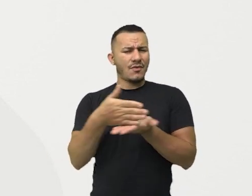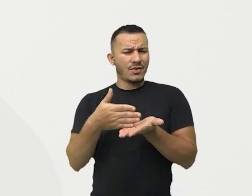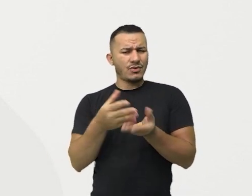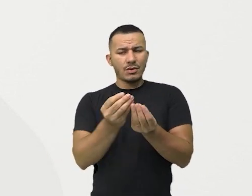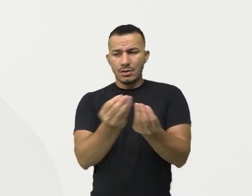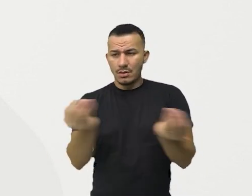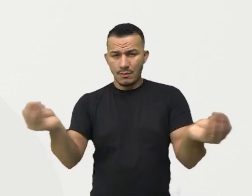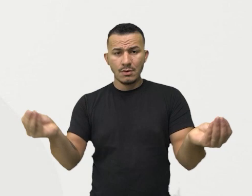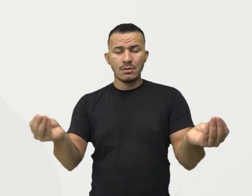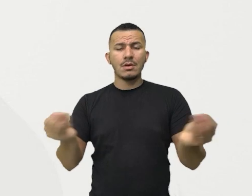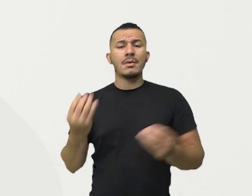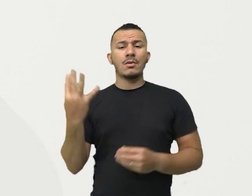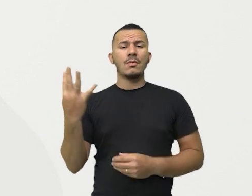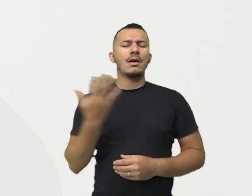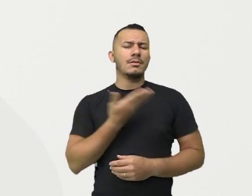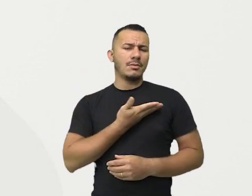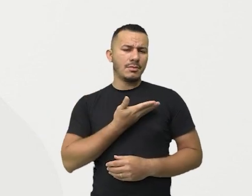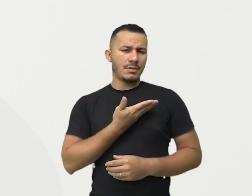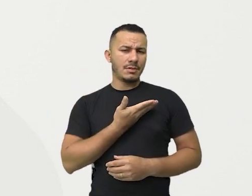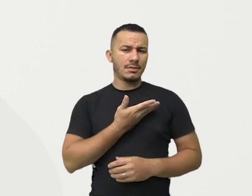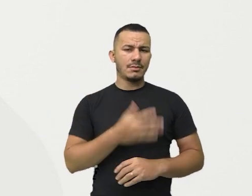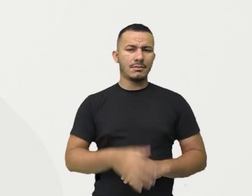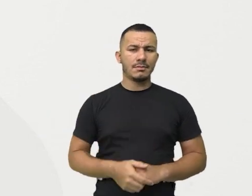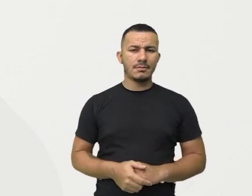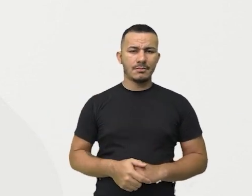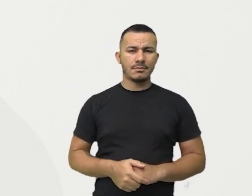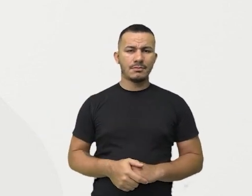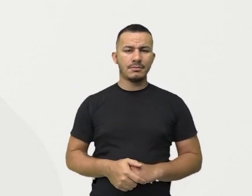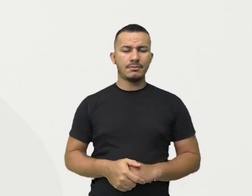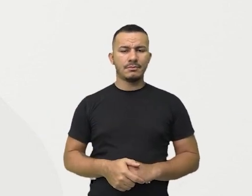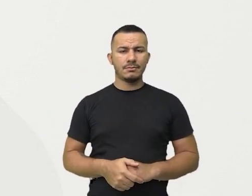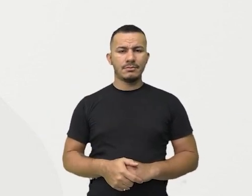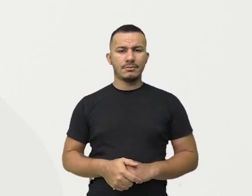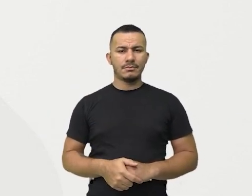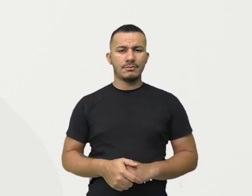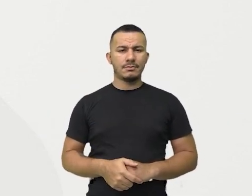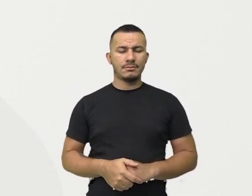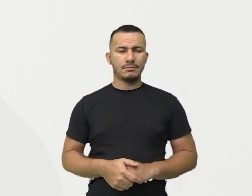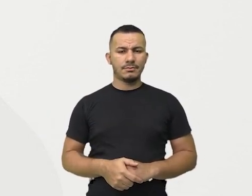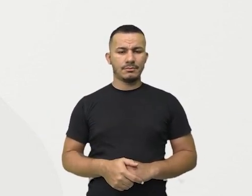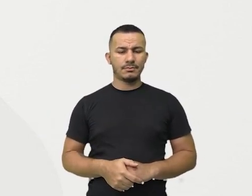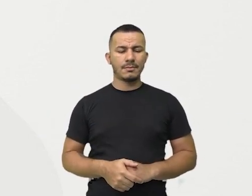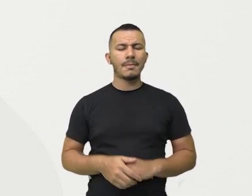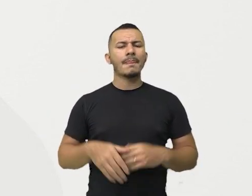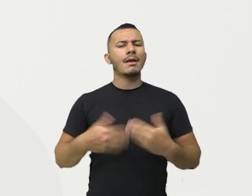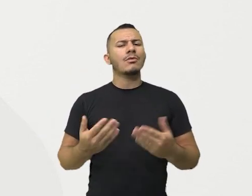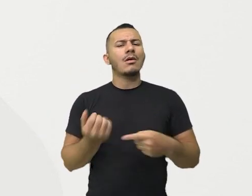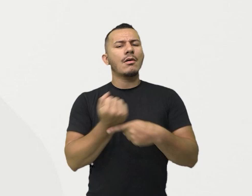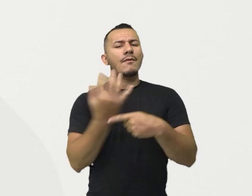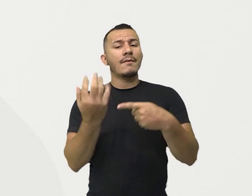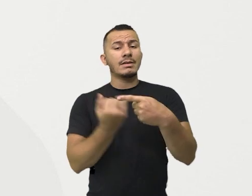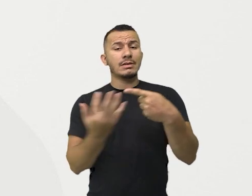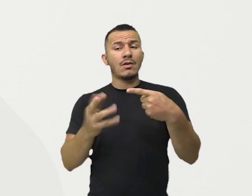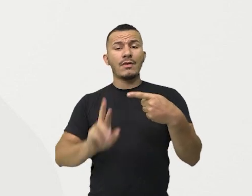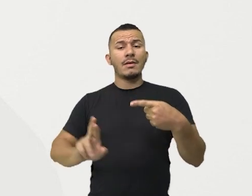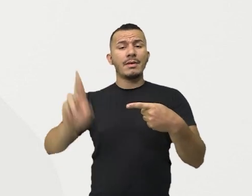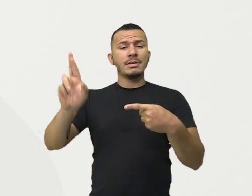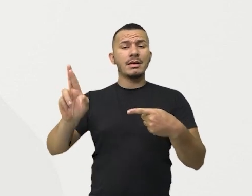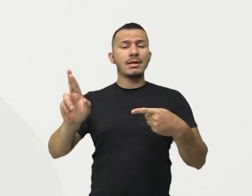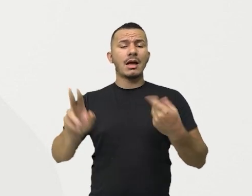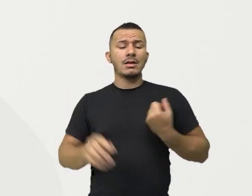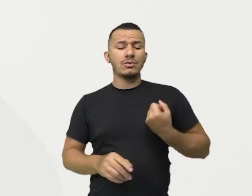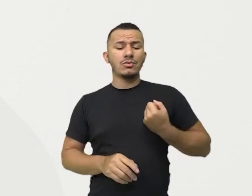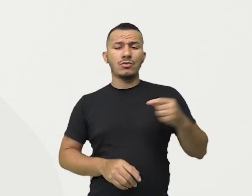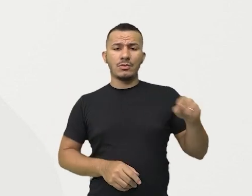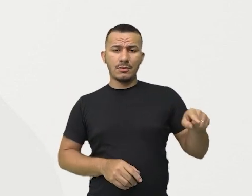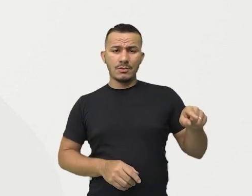para 4 coleguinhas, né? Dividir para os 4 coleguinhas. E aí, que fração representa aí